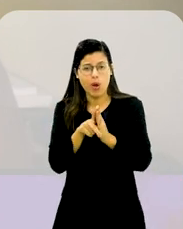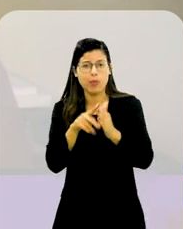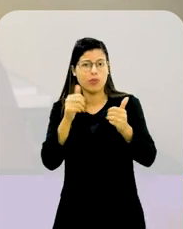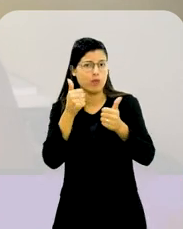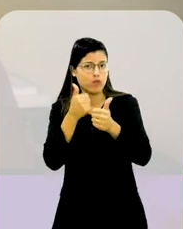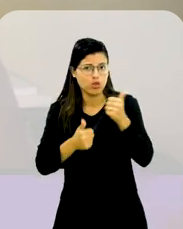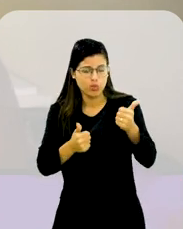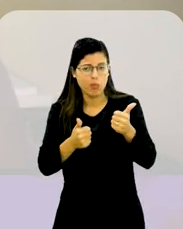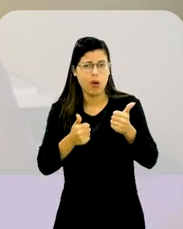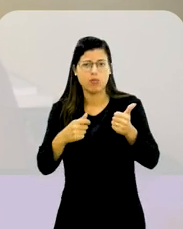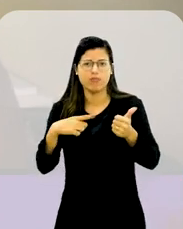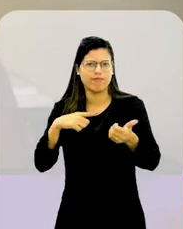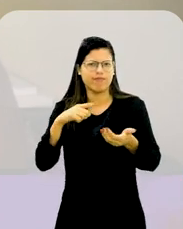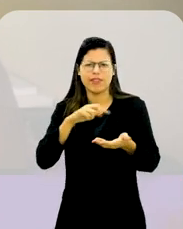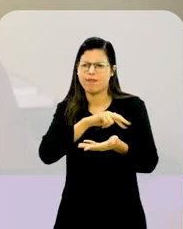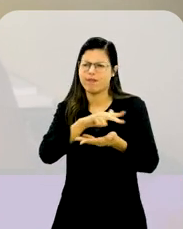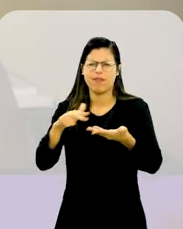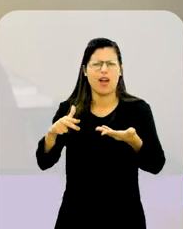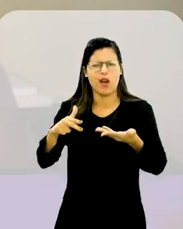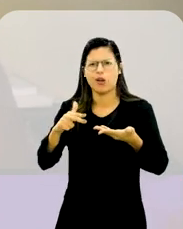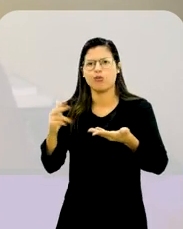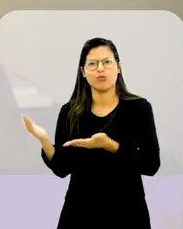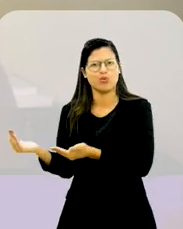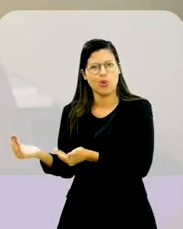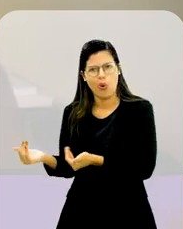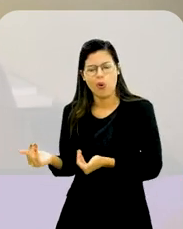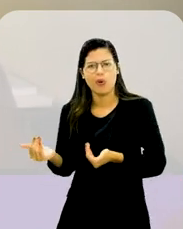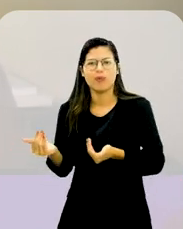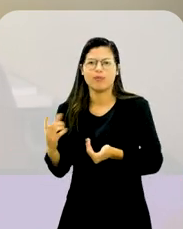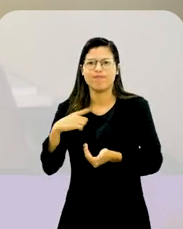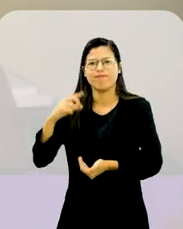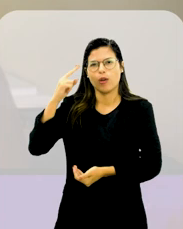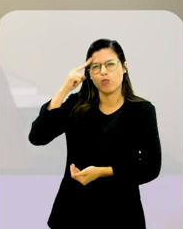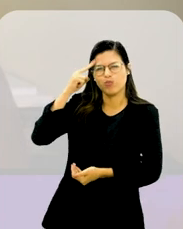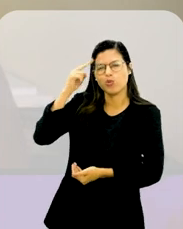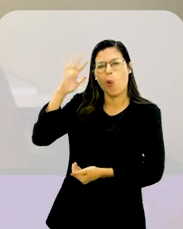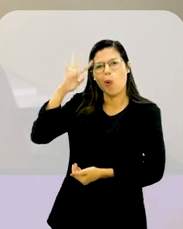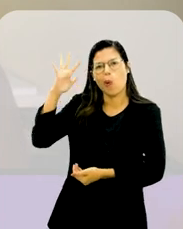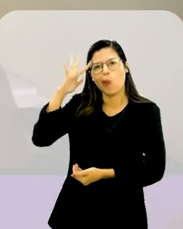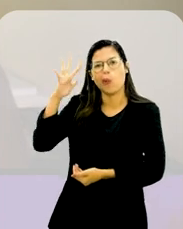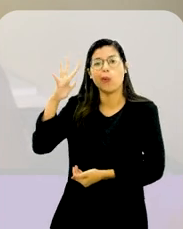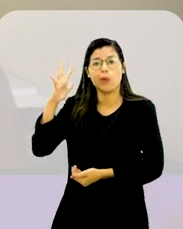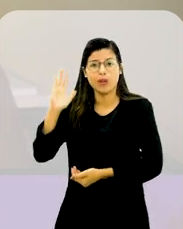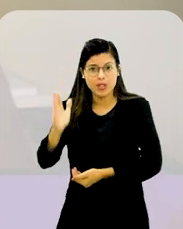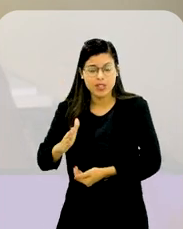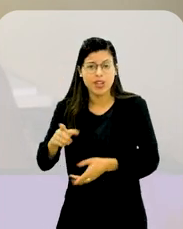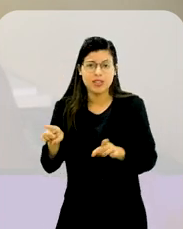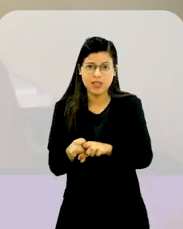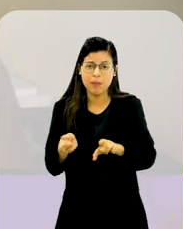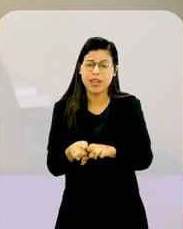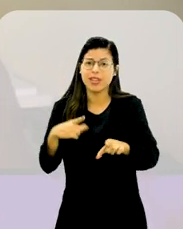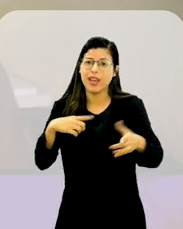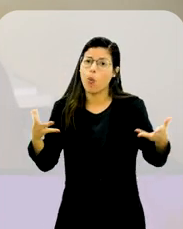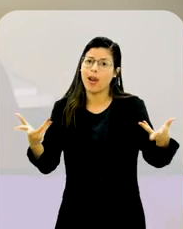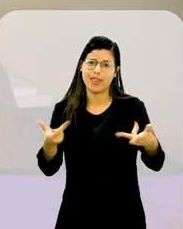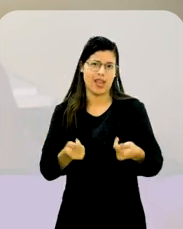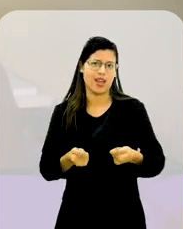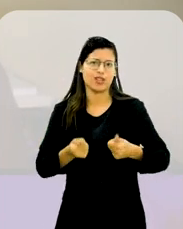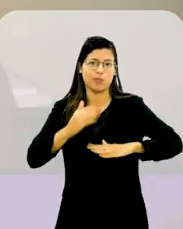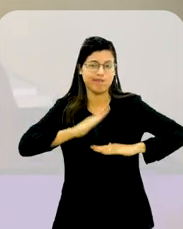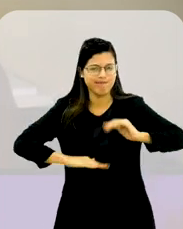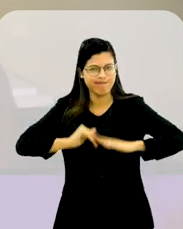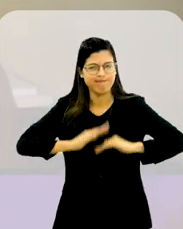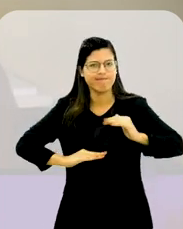país do futebol são inúmeros e inúmeros meninos que nascem todos os dias aí com sonho de ser jogador de futebol e já nascem com